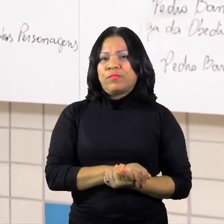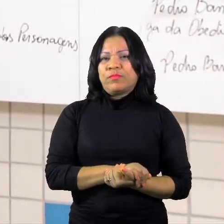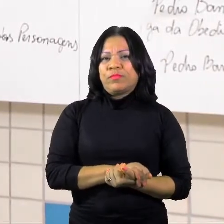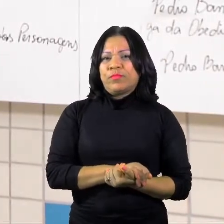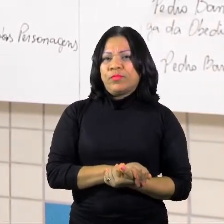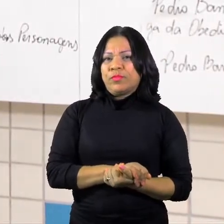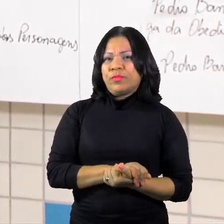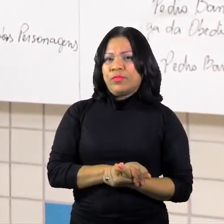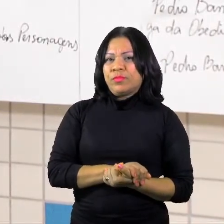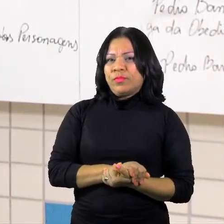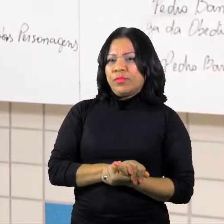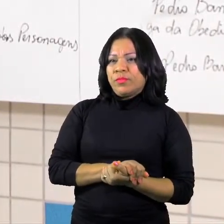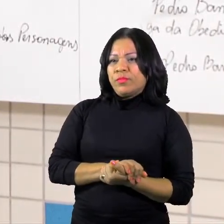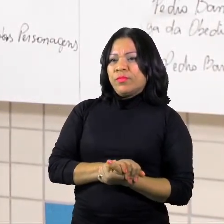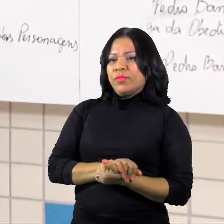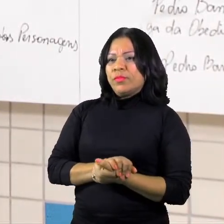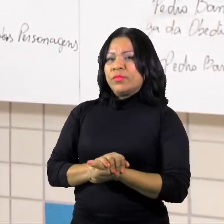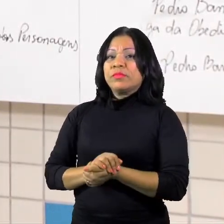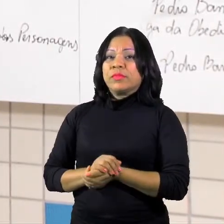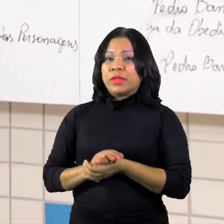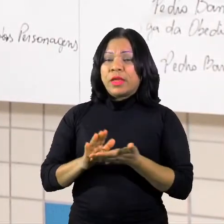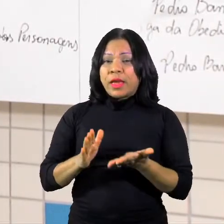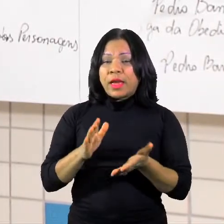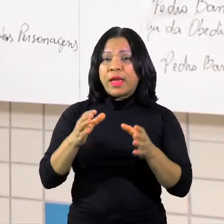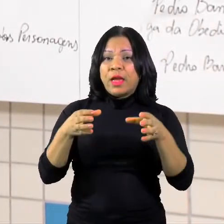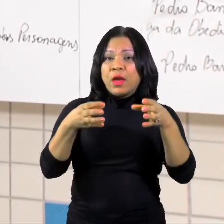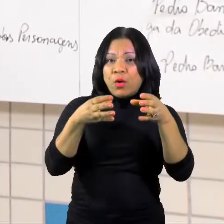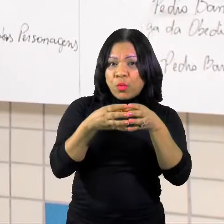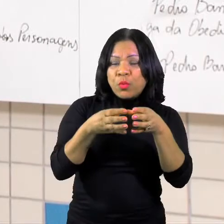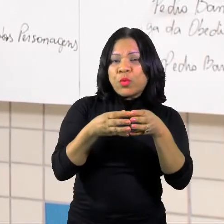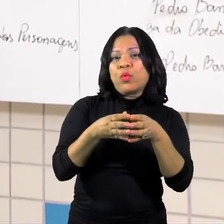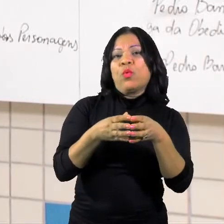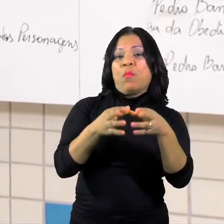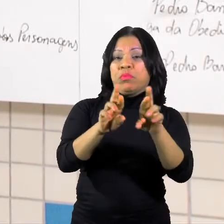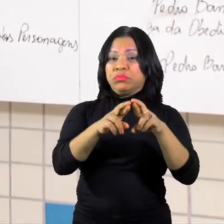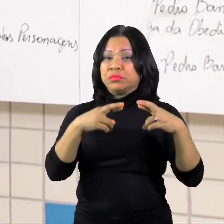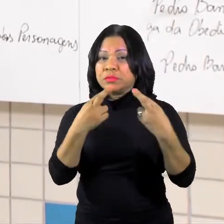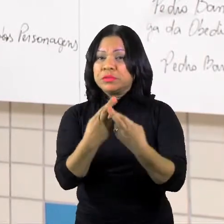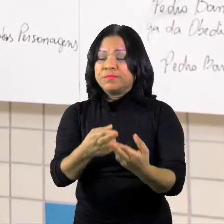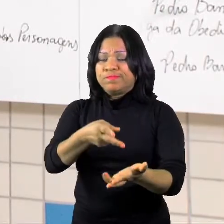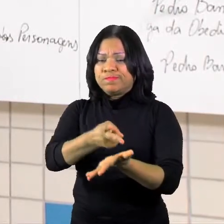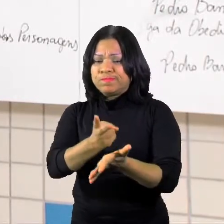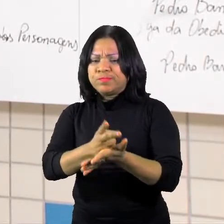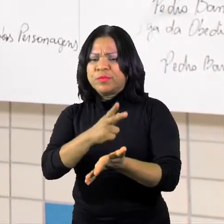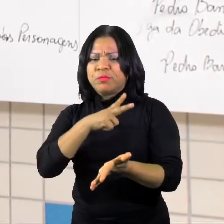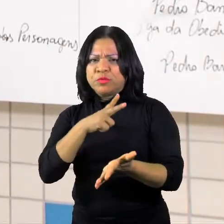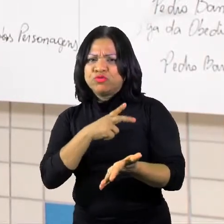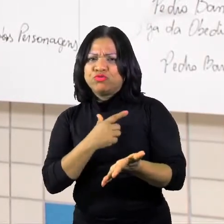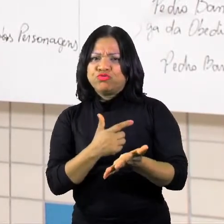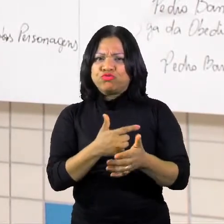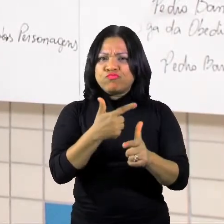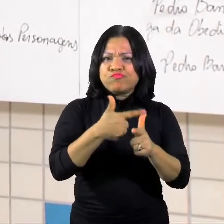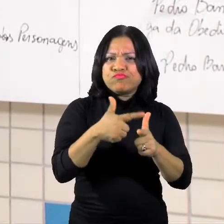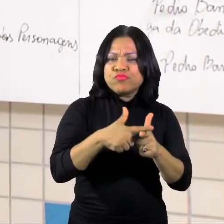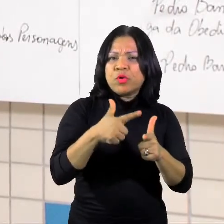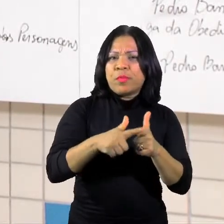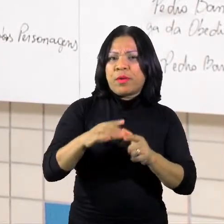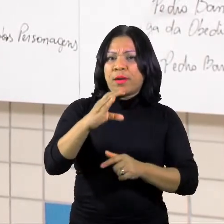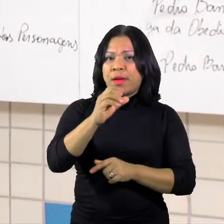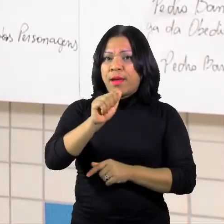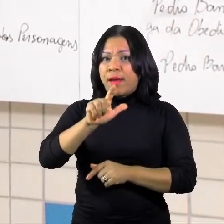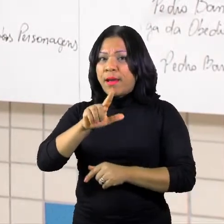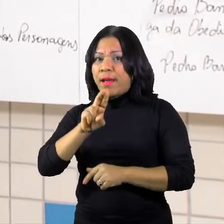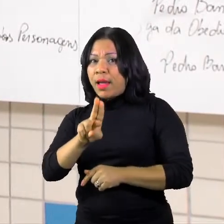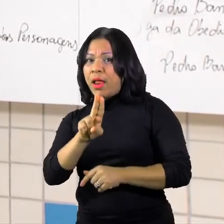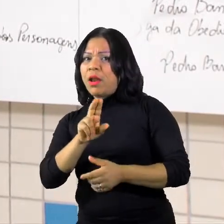Amigos, Calu e Crânio conheciam eles eram os caras. Os grupos dos caras se reuniam sempre que havia algum problema a ser resolvido. Calu era mestre na arte de